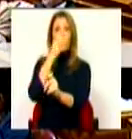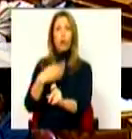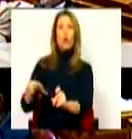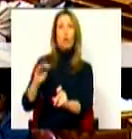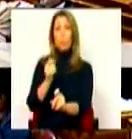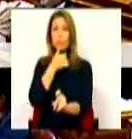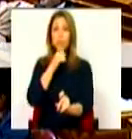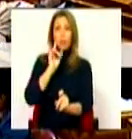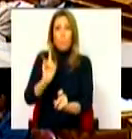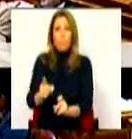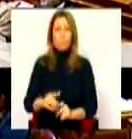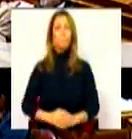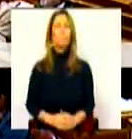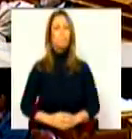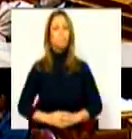Socialista.